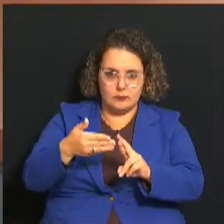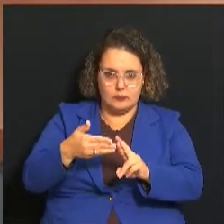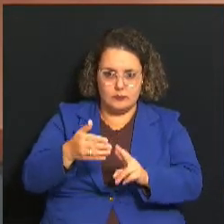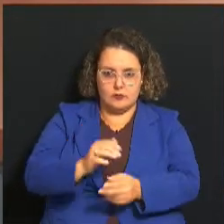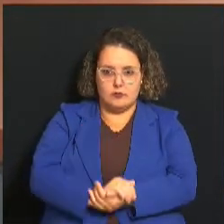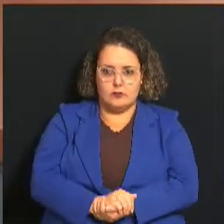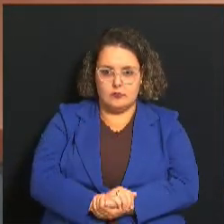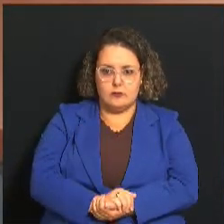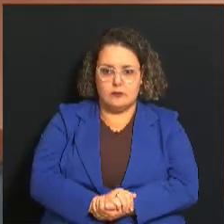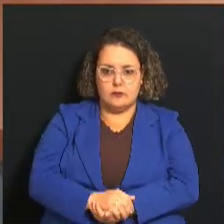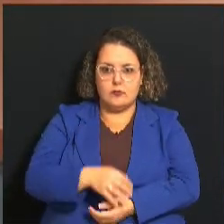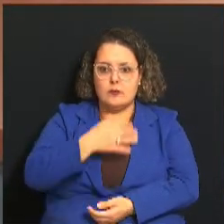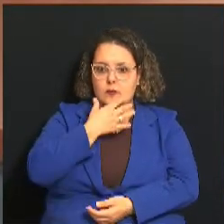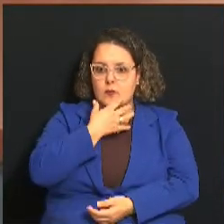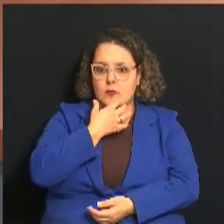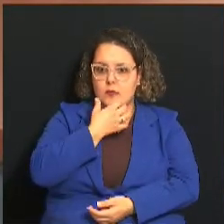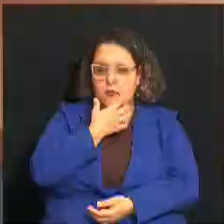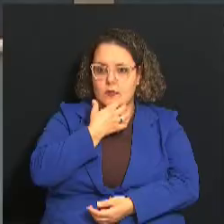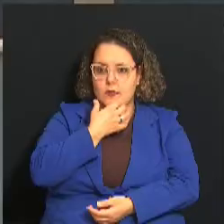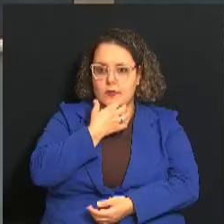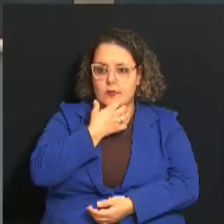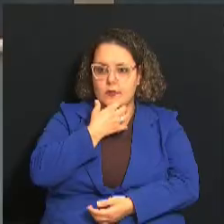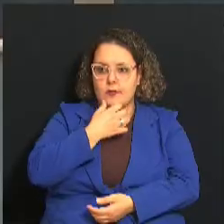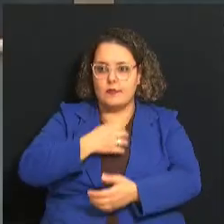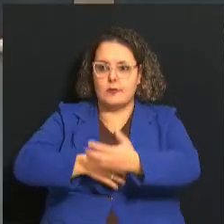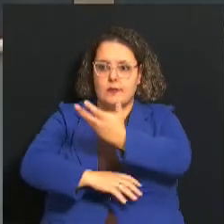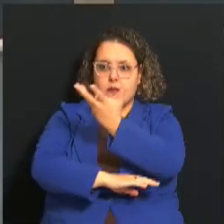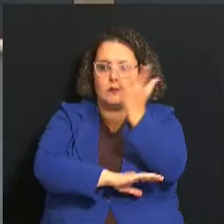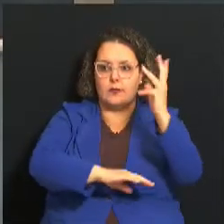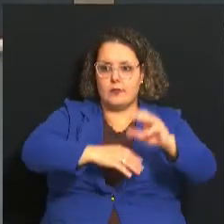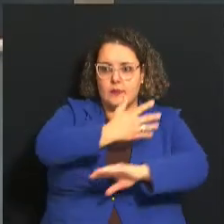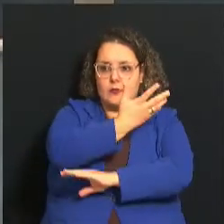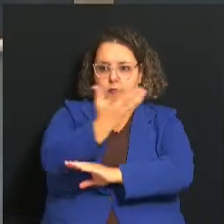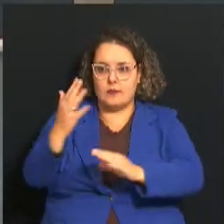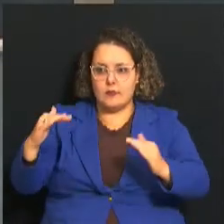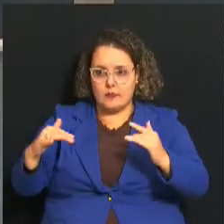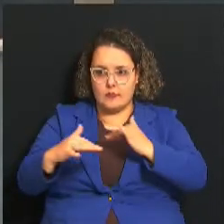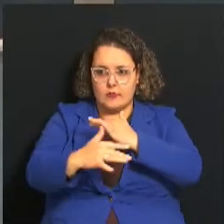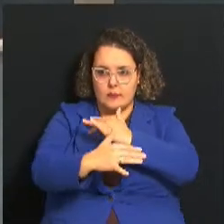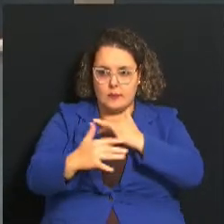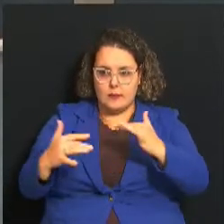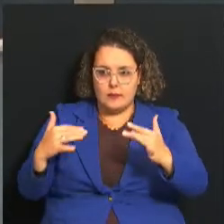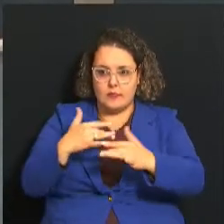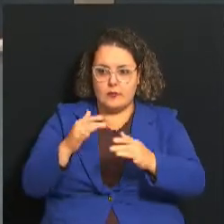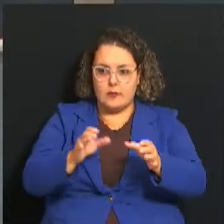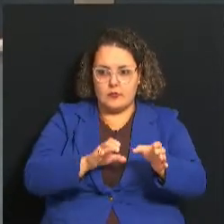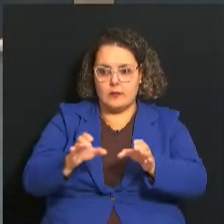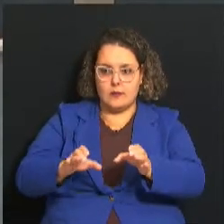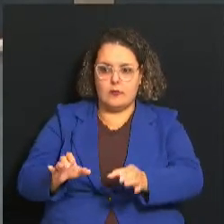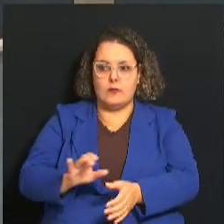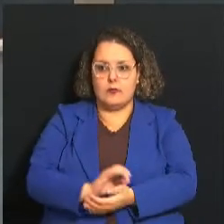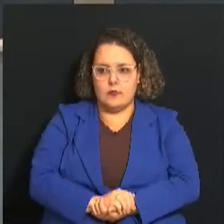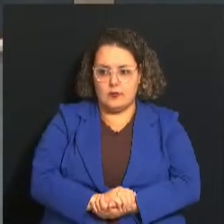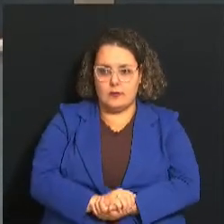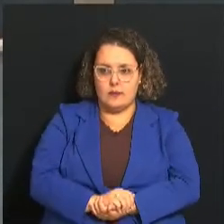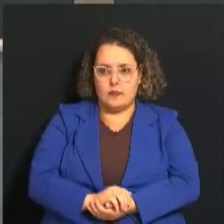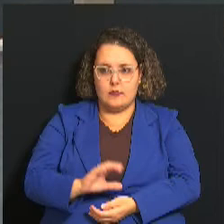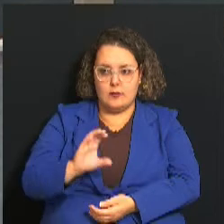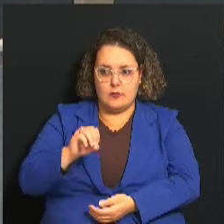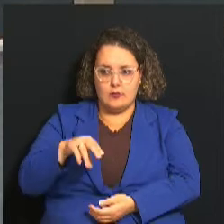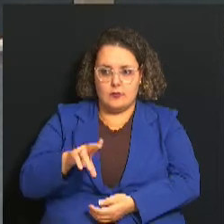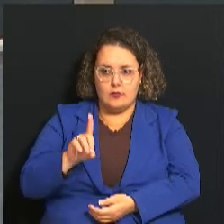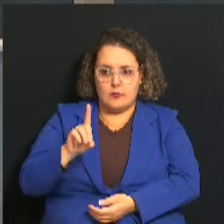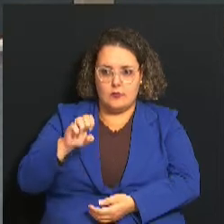represento a Comissão de Arborização Urbana, como coordenadora do CONDEMA.